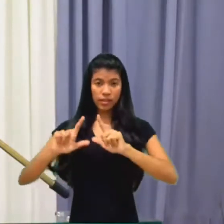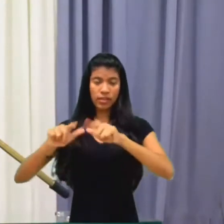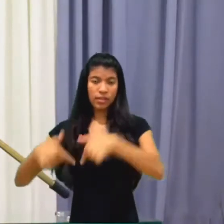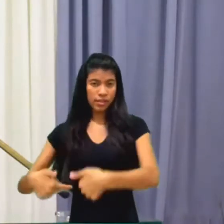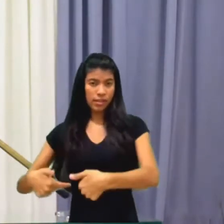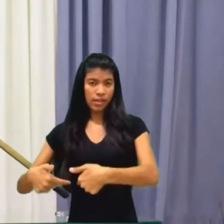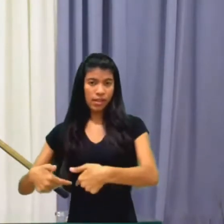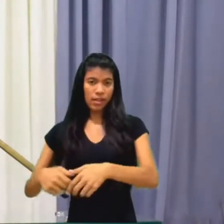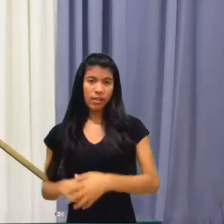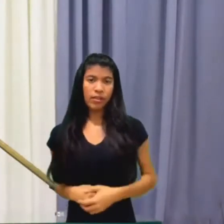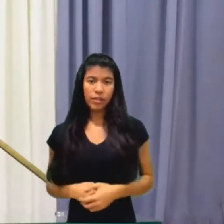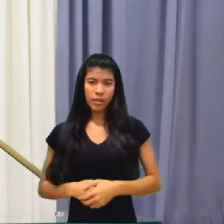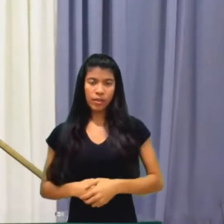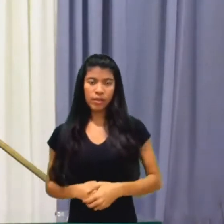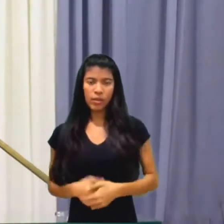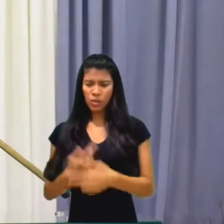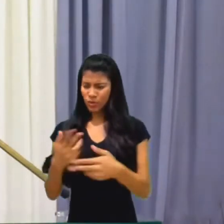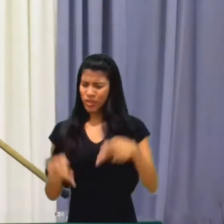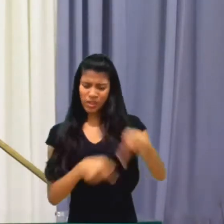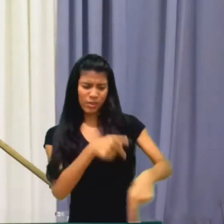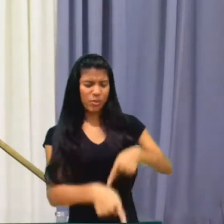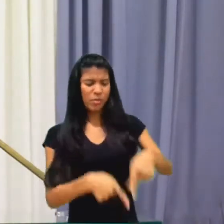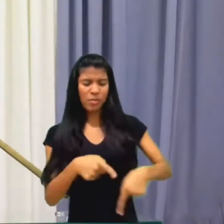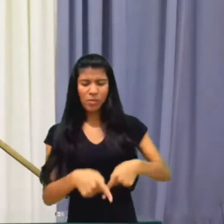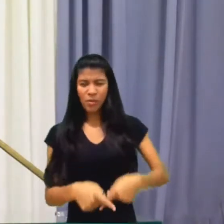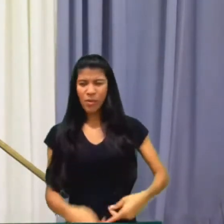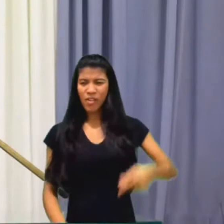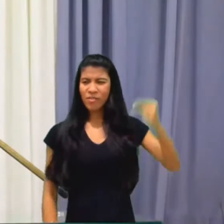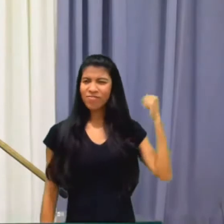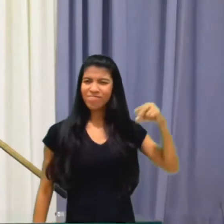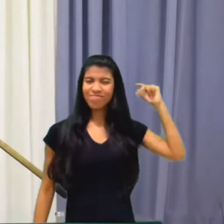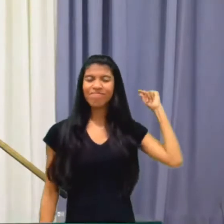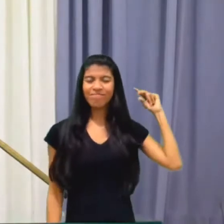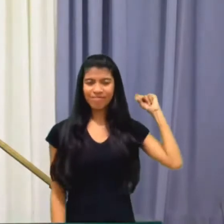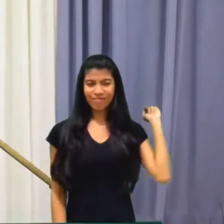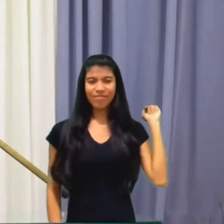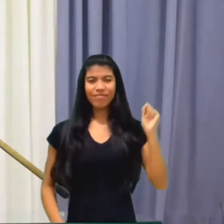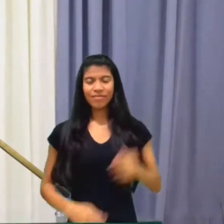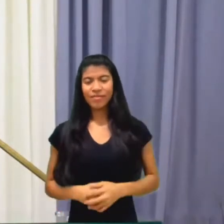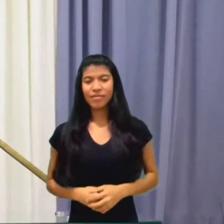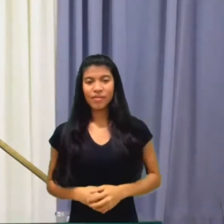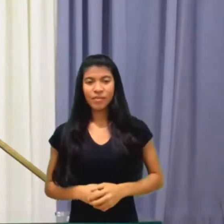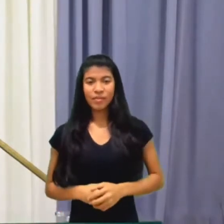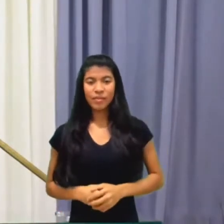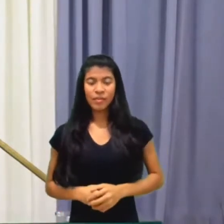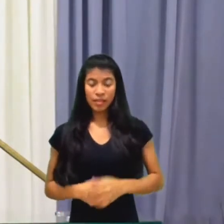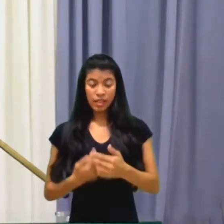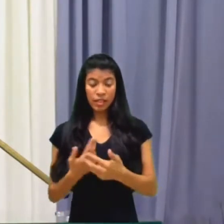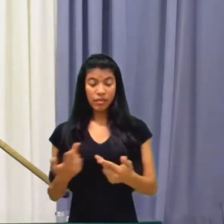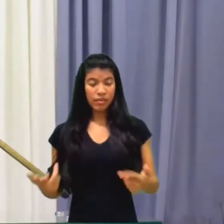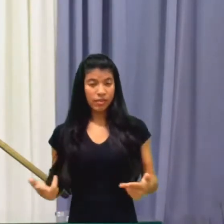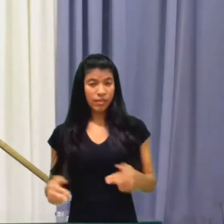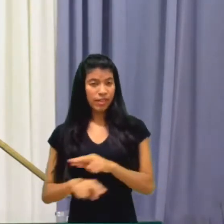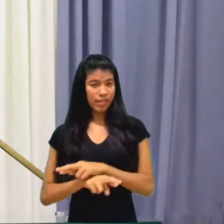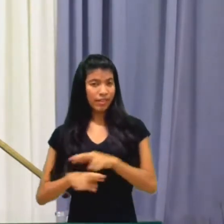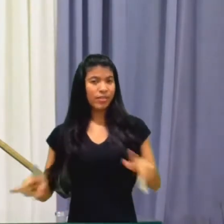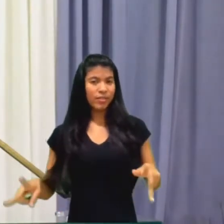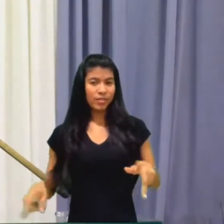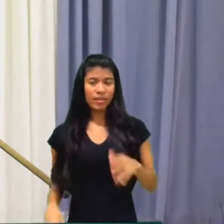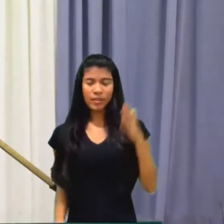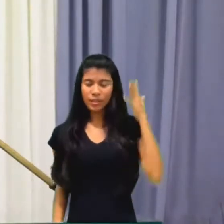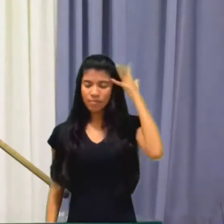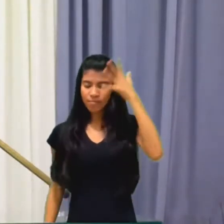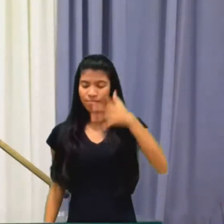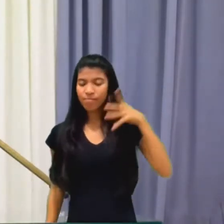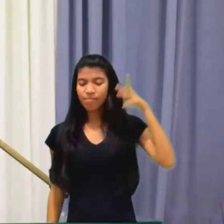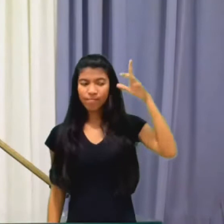demais povos naqueles dias, o que fazia a diferença era a presença de Deus